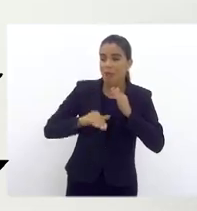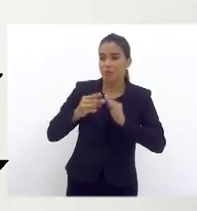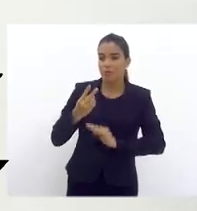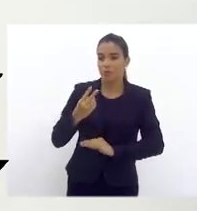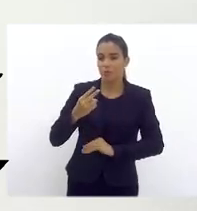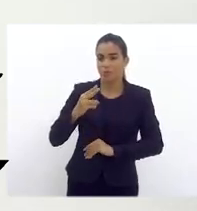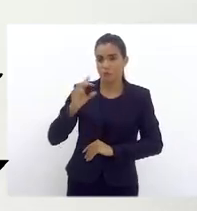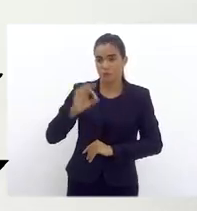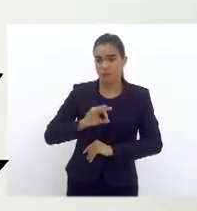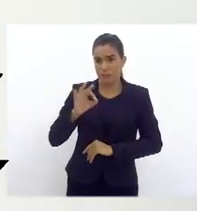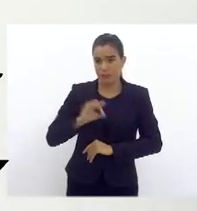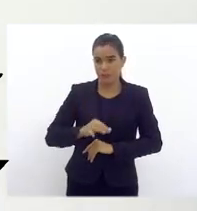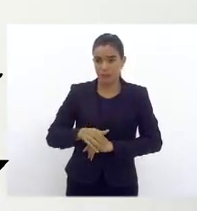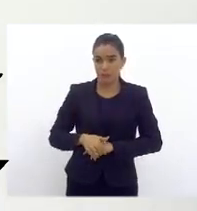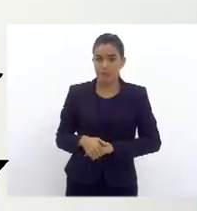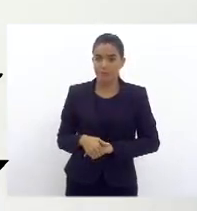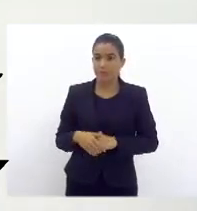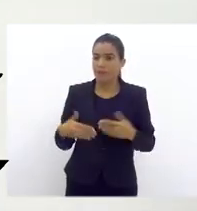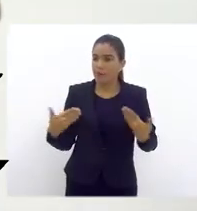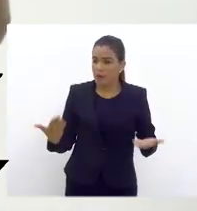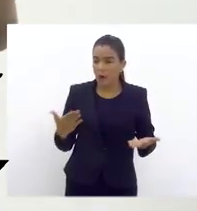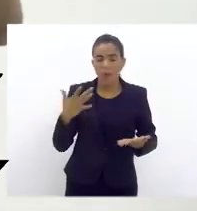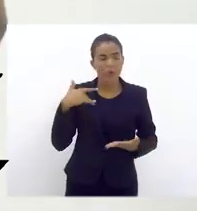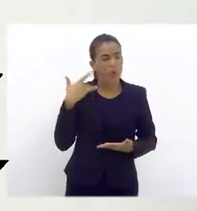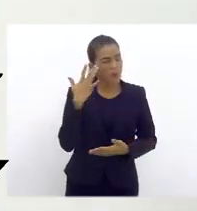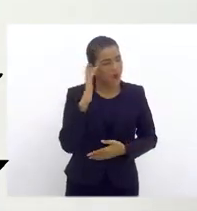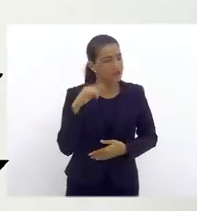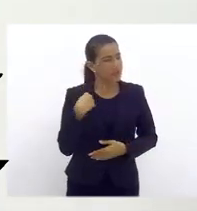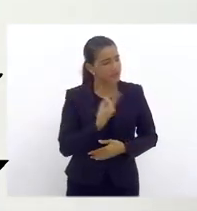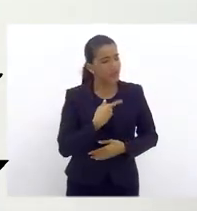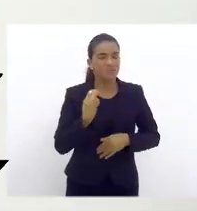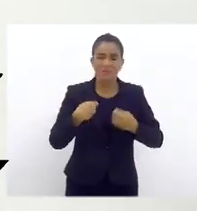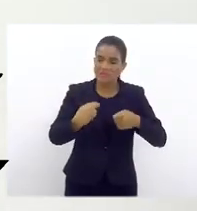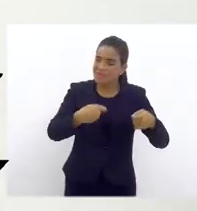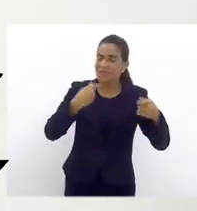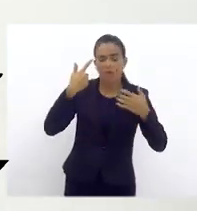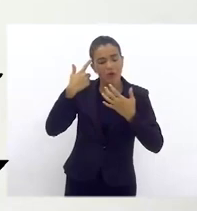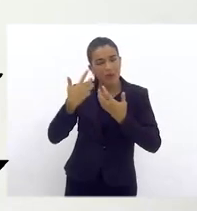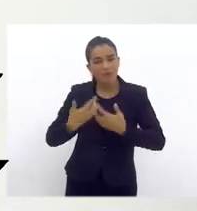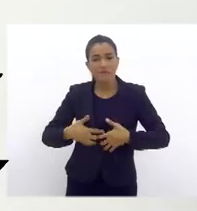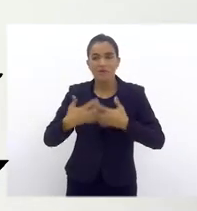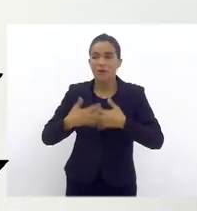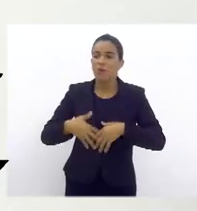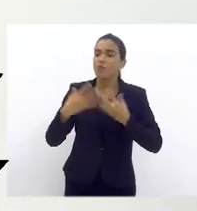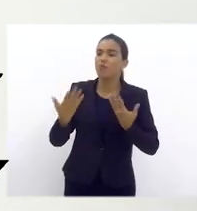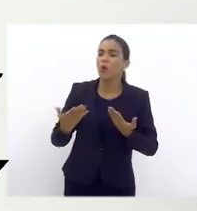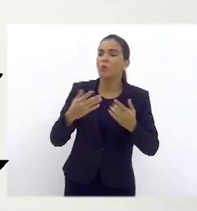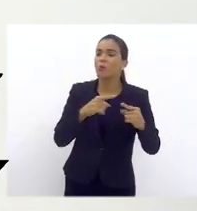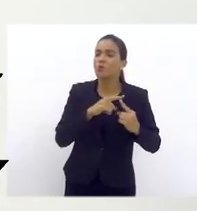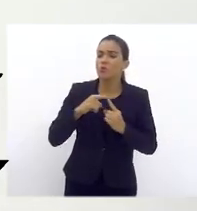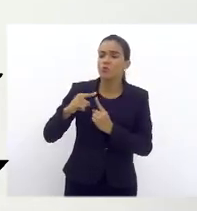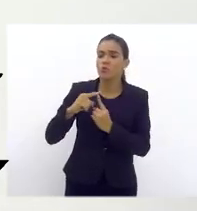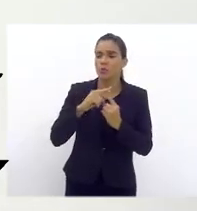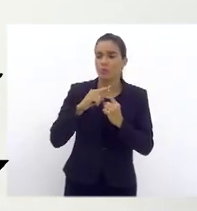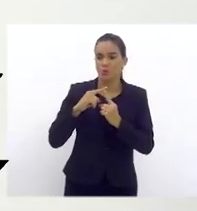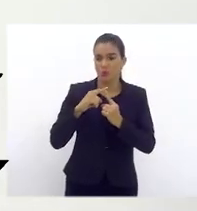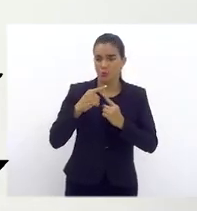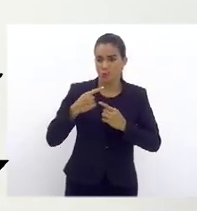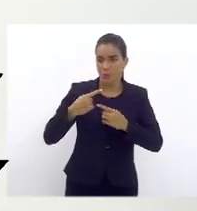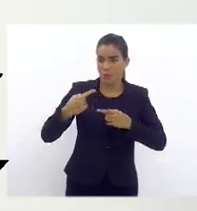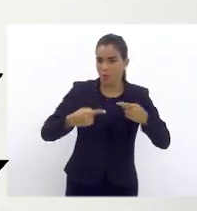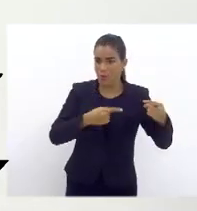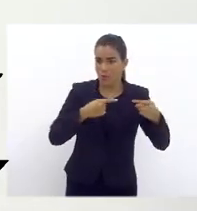sabe o total do Estado então acho que a gente precisa fazer de fato uma reflexão sobre Que tipo de política que a gente vai construir